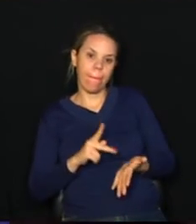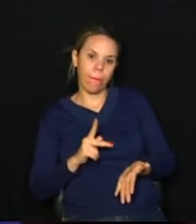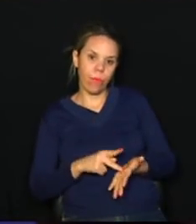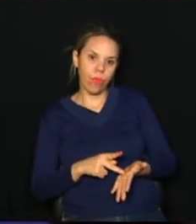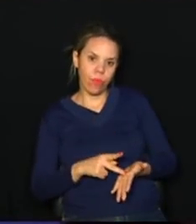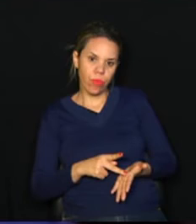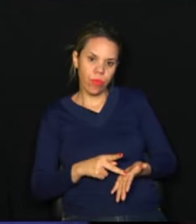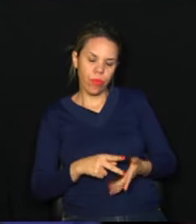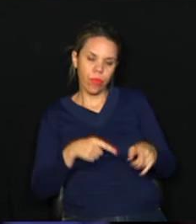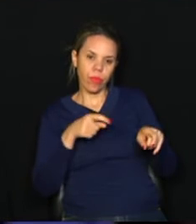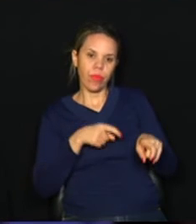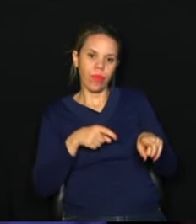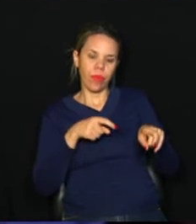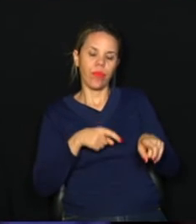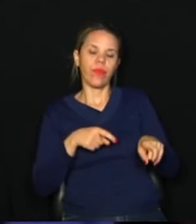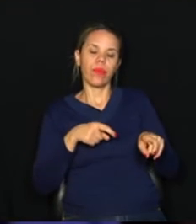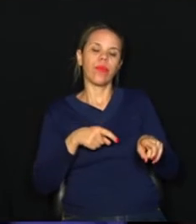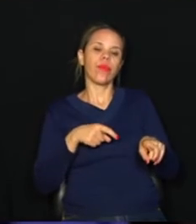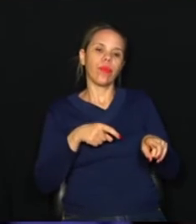a agricultura